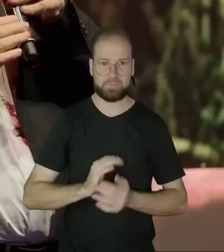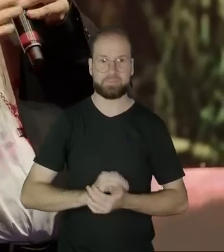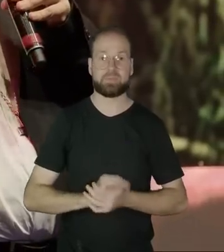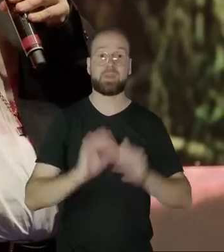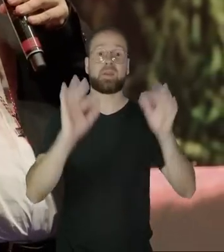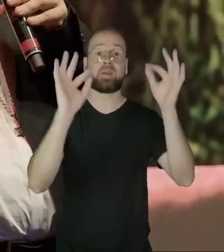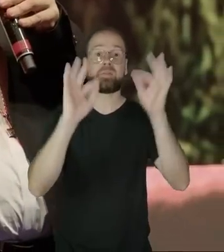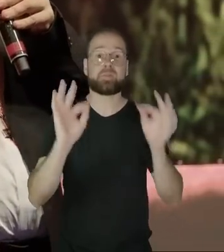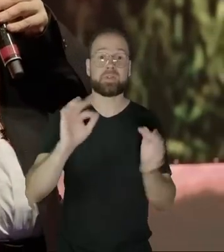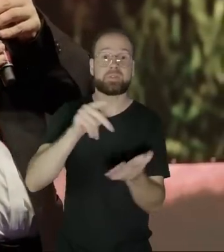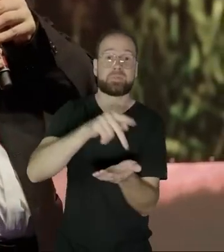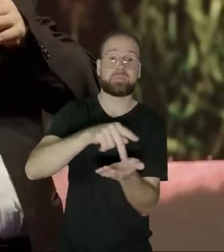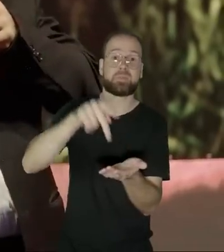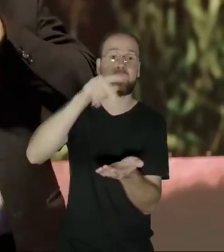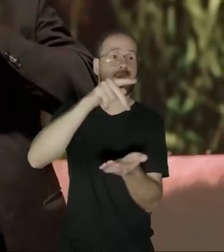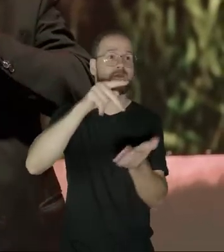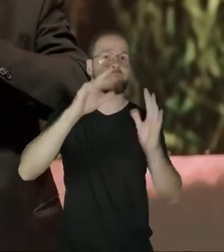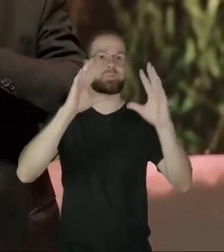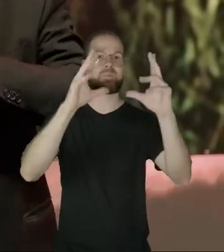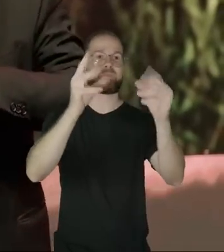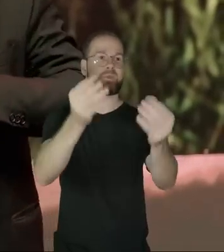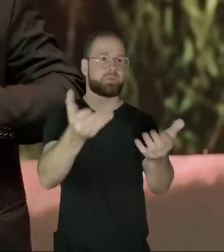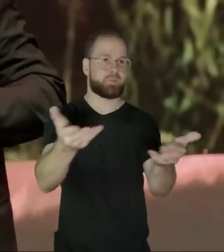Feliz Páscoa para todos.